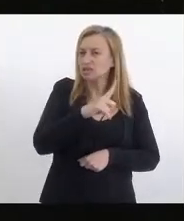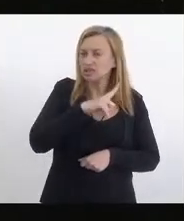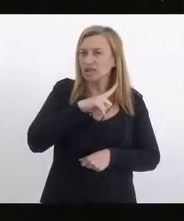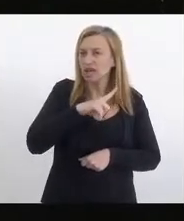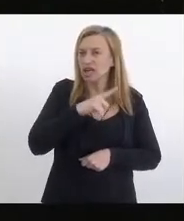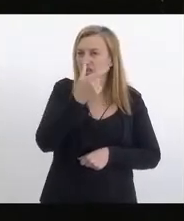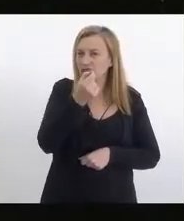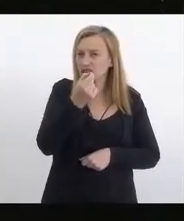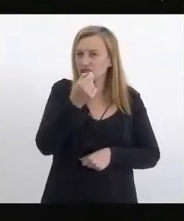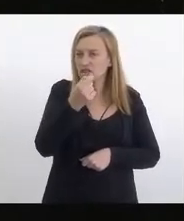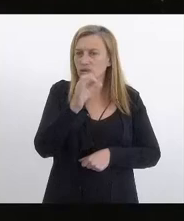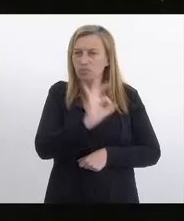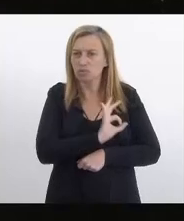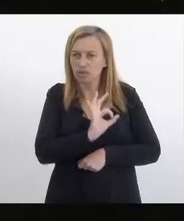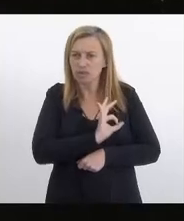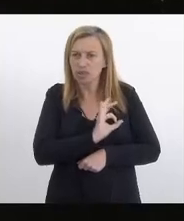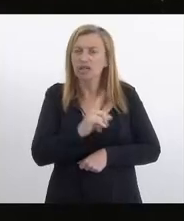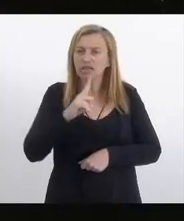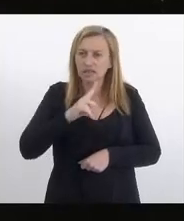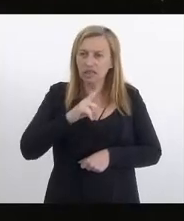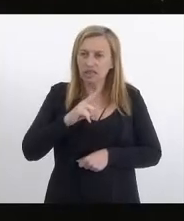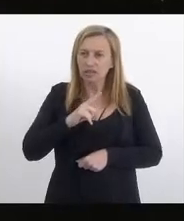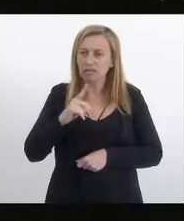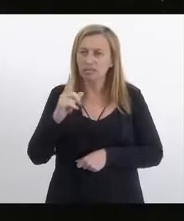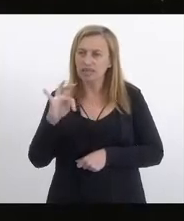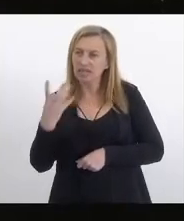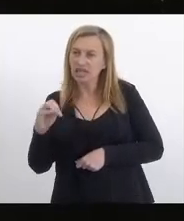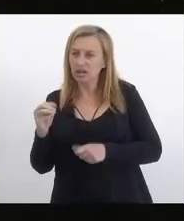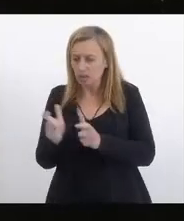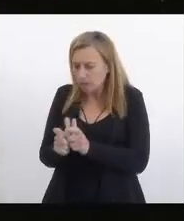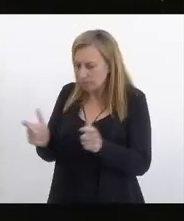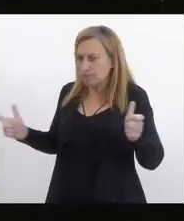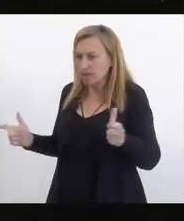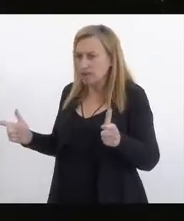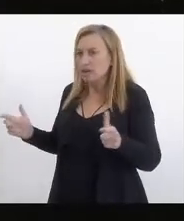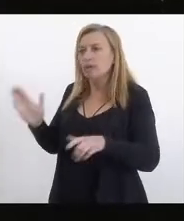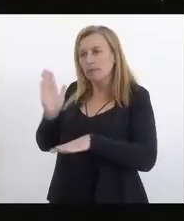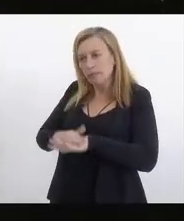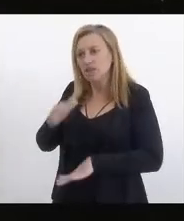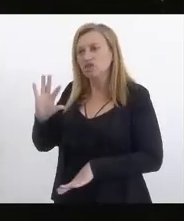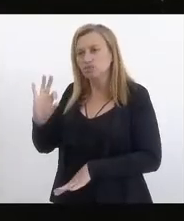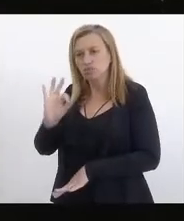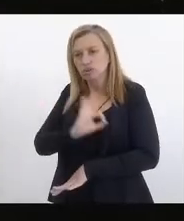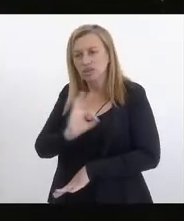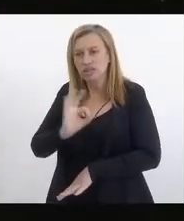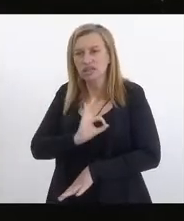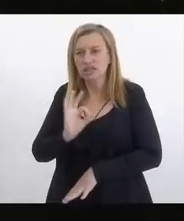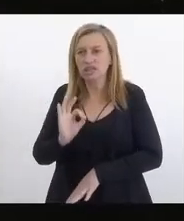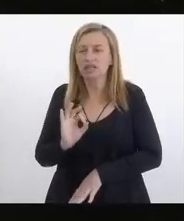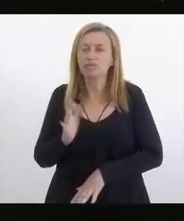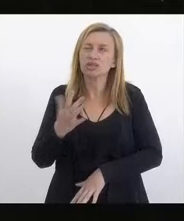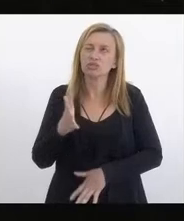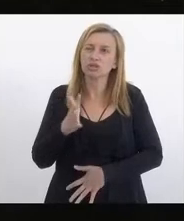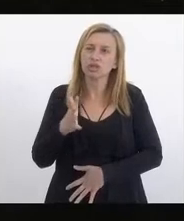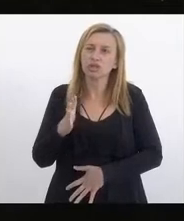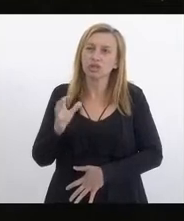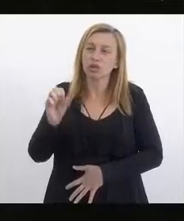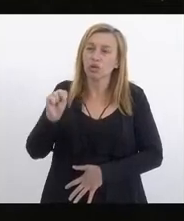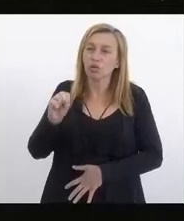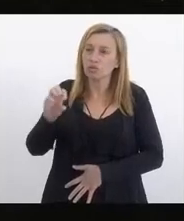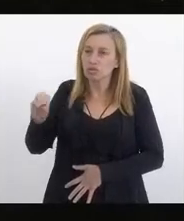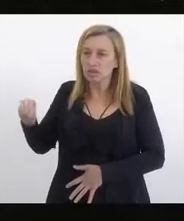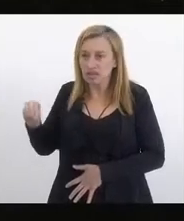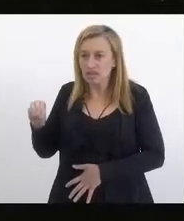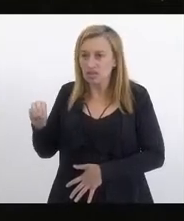20 policiais, tem batalhões maiores que têm mais policiais. Fica cerca de